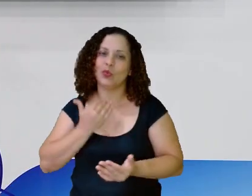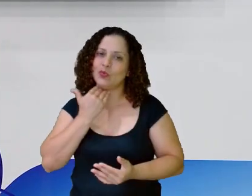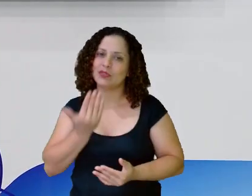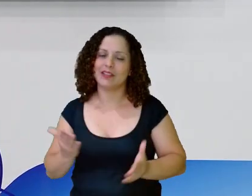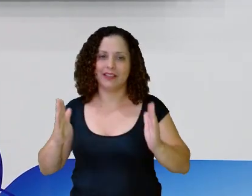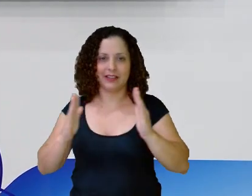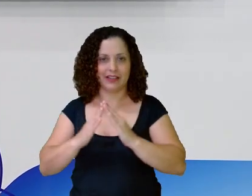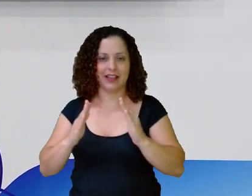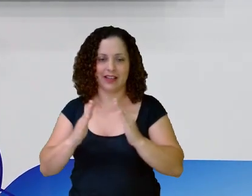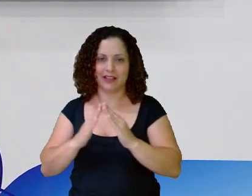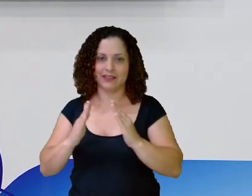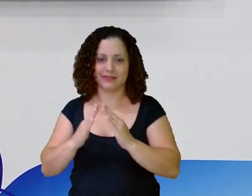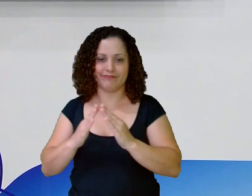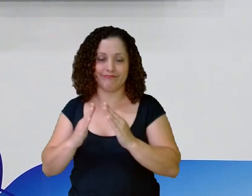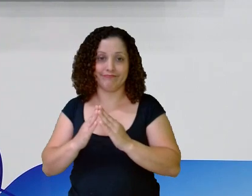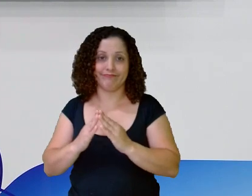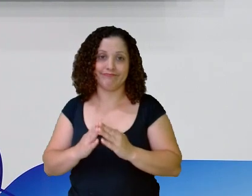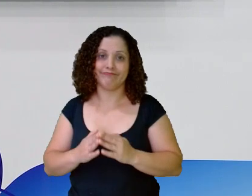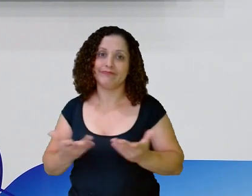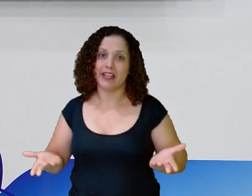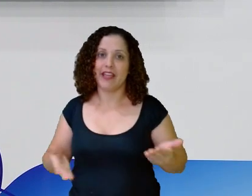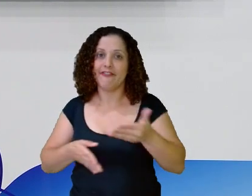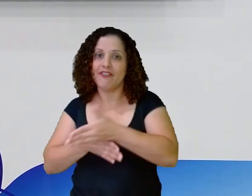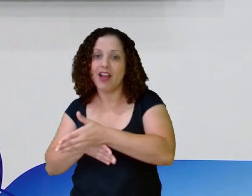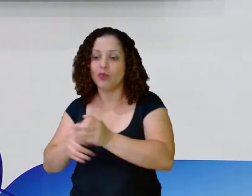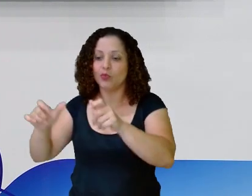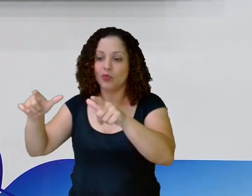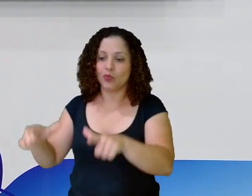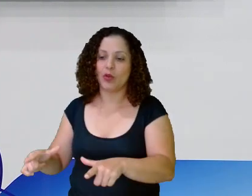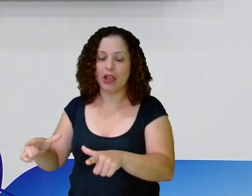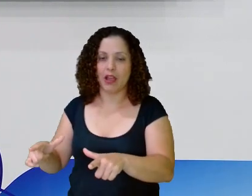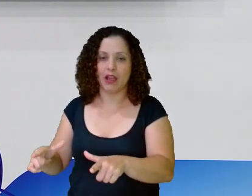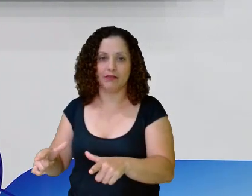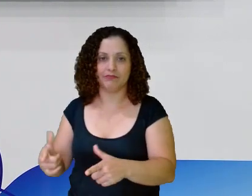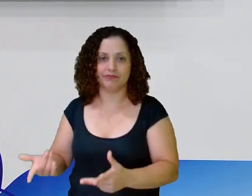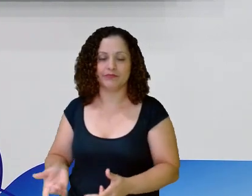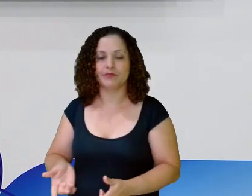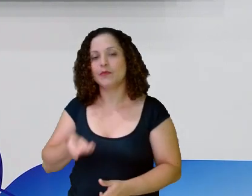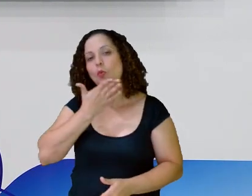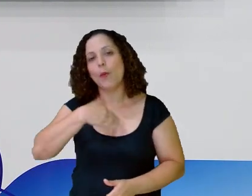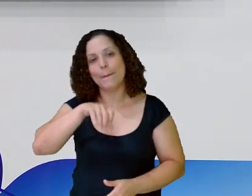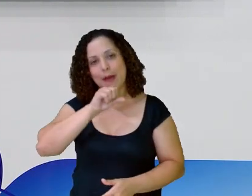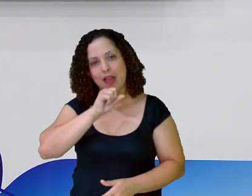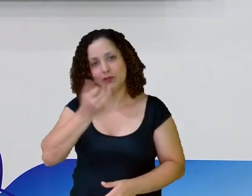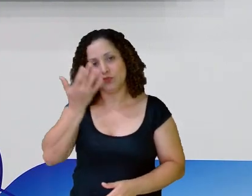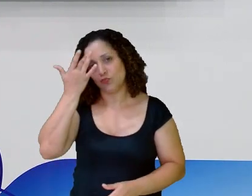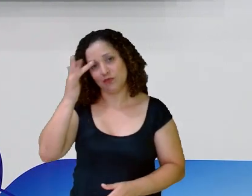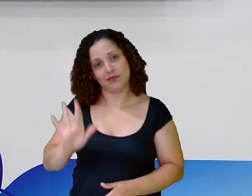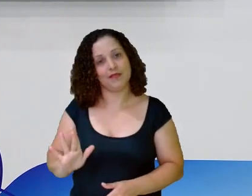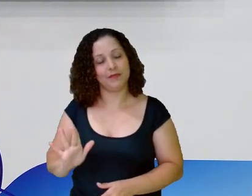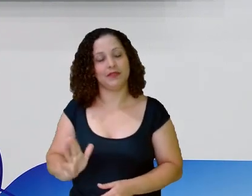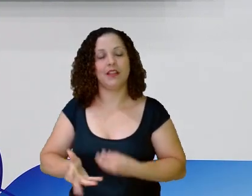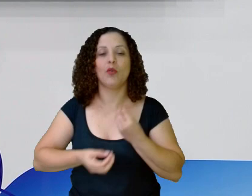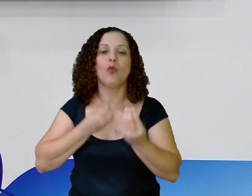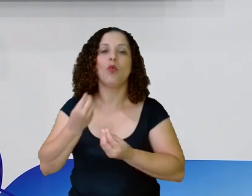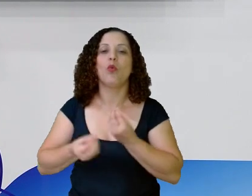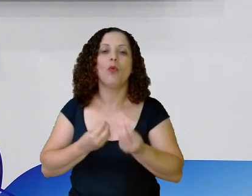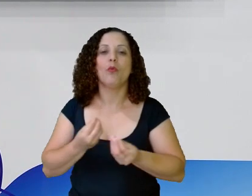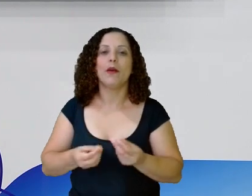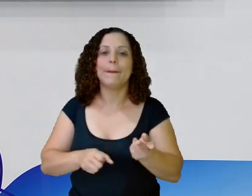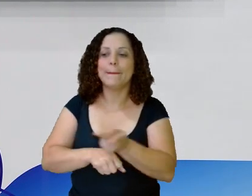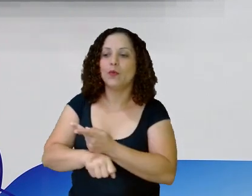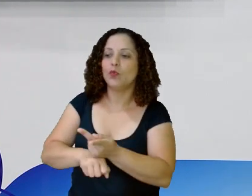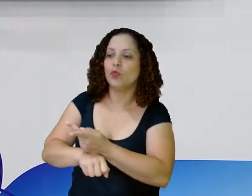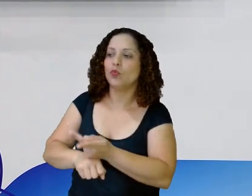sua casa se você, por exemplo, não for um chaveiro, se seu pai, por exemplo, não é um chaveiro. Então, você quer fazer a cópia de uma chave, você vai